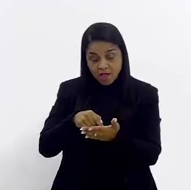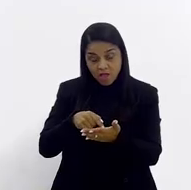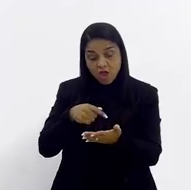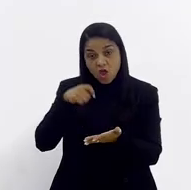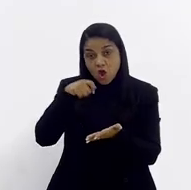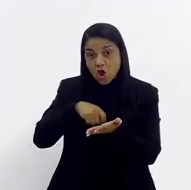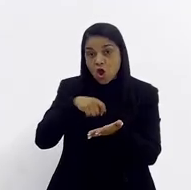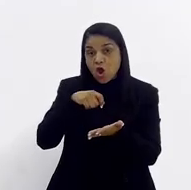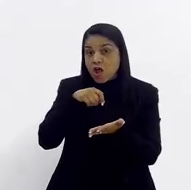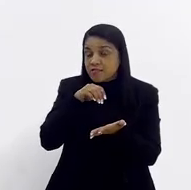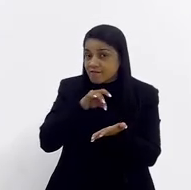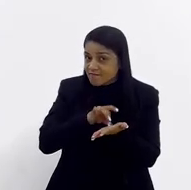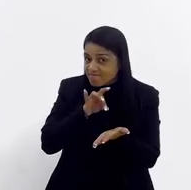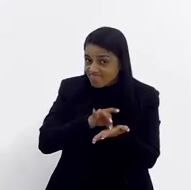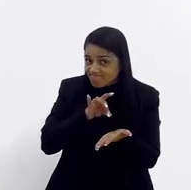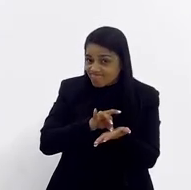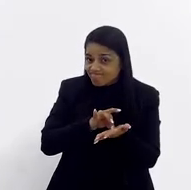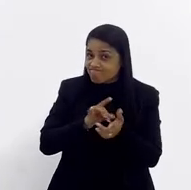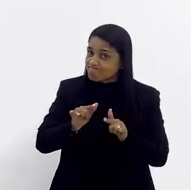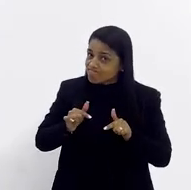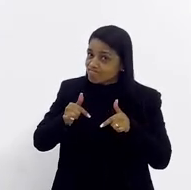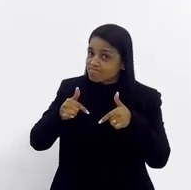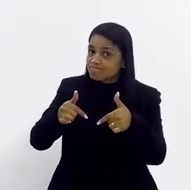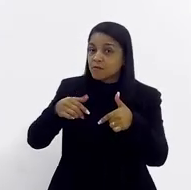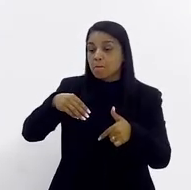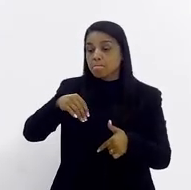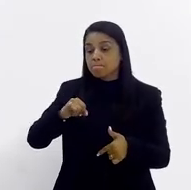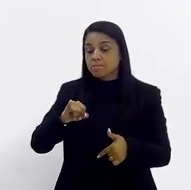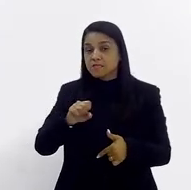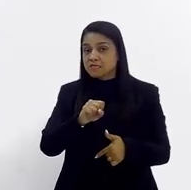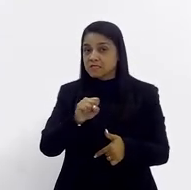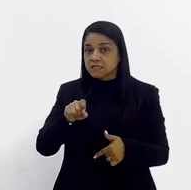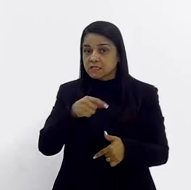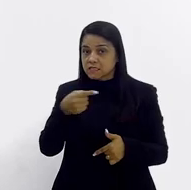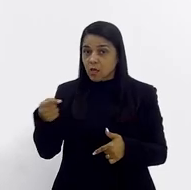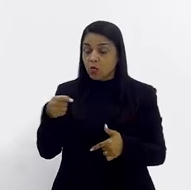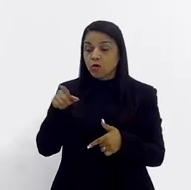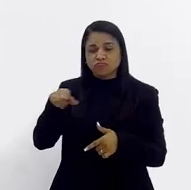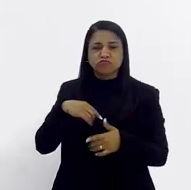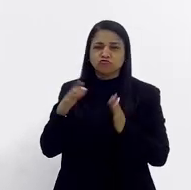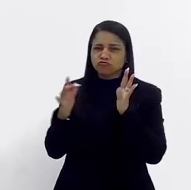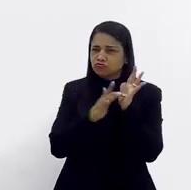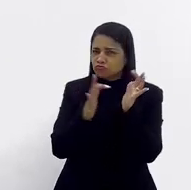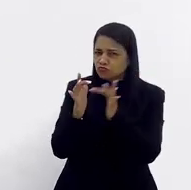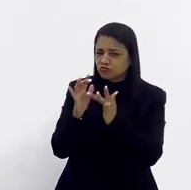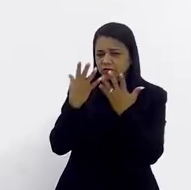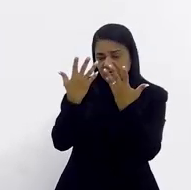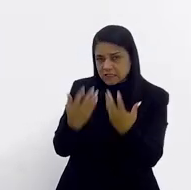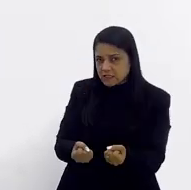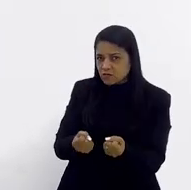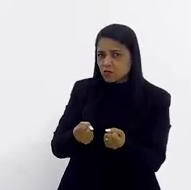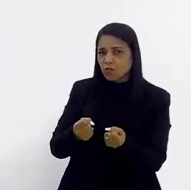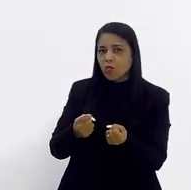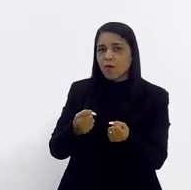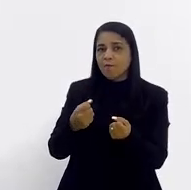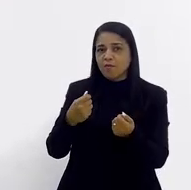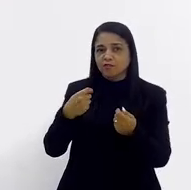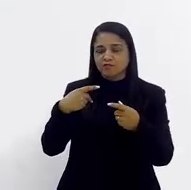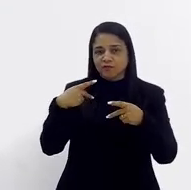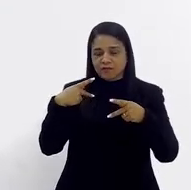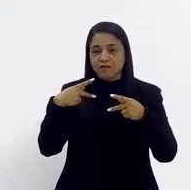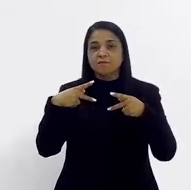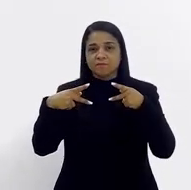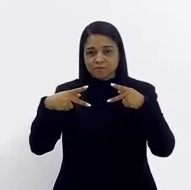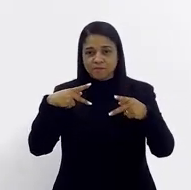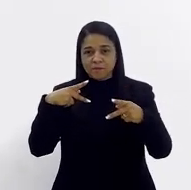cumprir sim acho que a missão de Judas era aquela tanto que quando Jesus o Aceitou como aposta ele já sabia que ele iria traí-lo